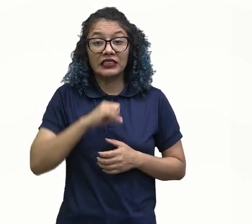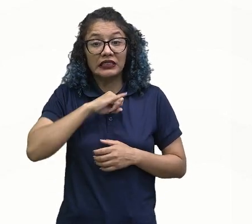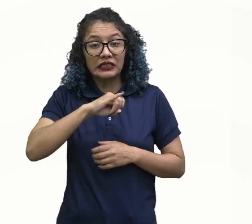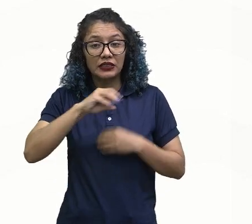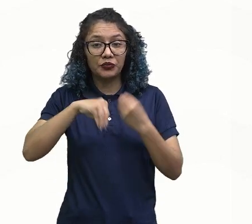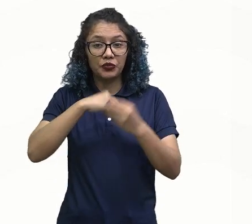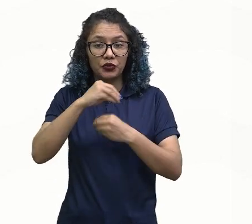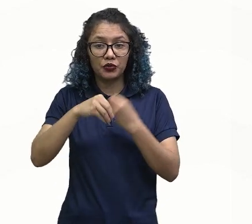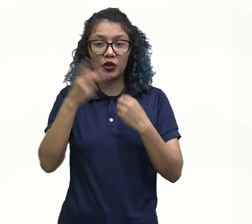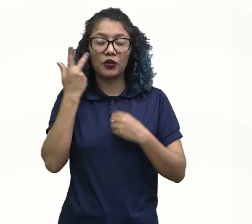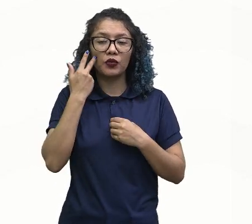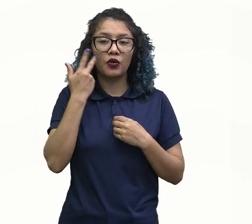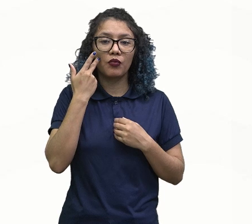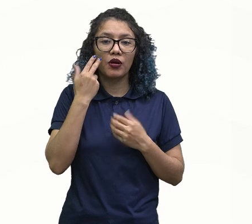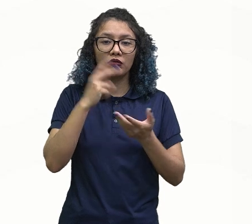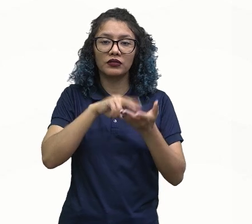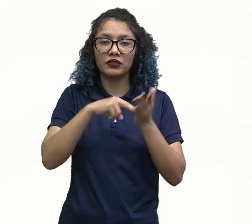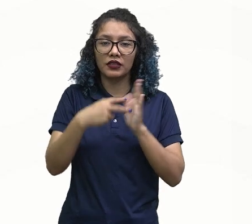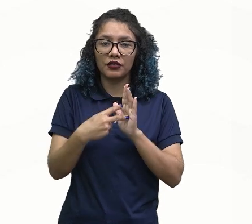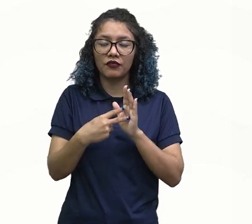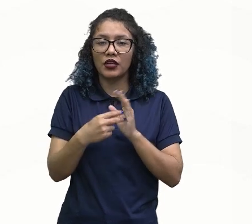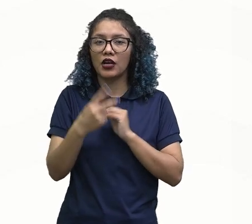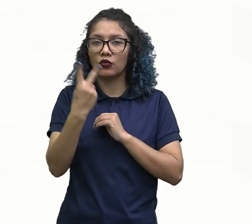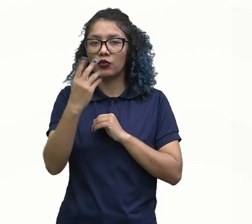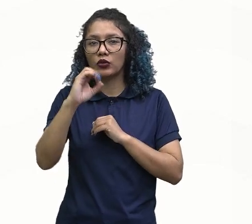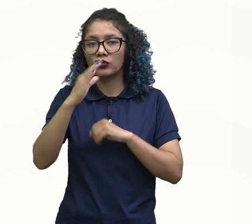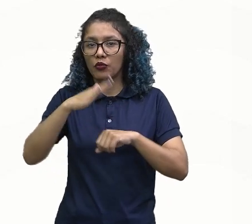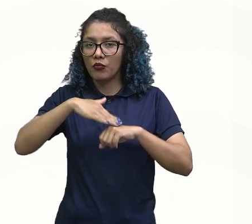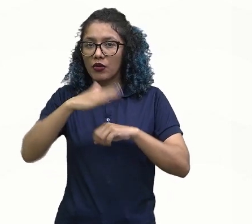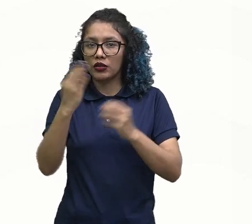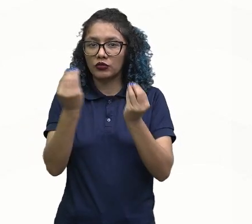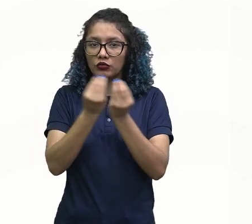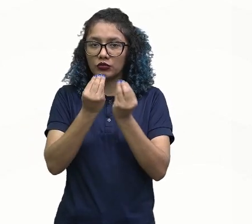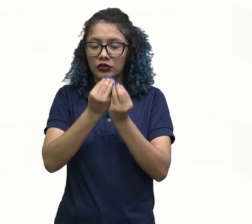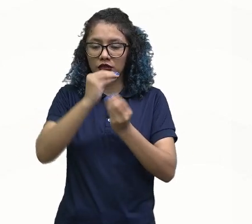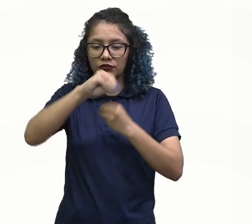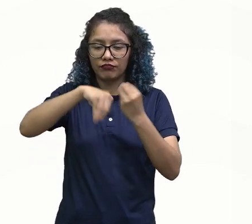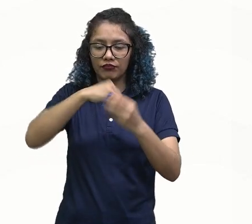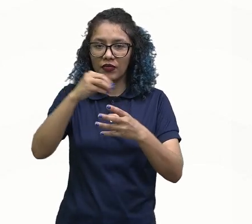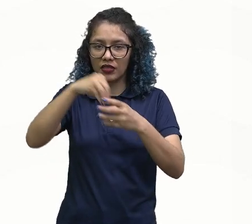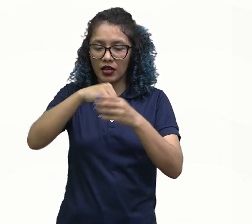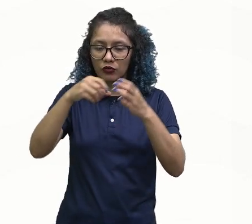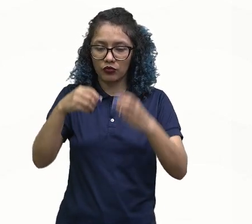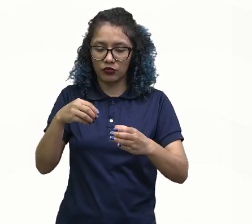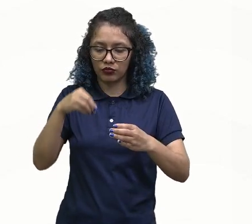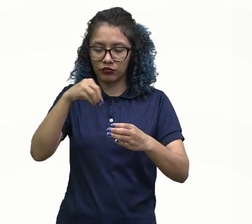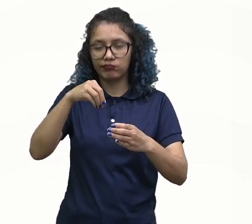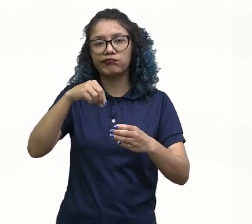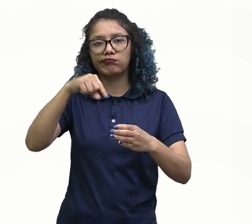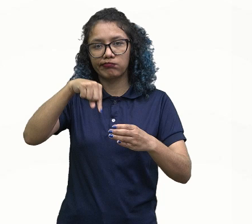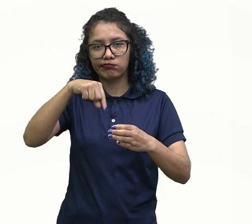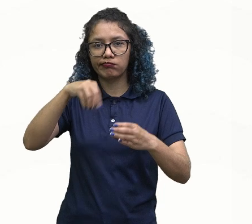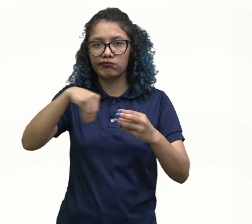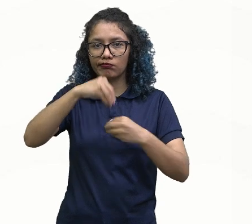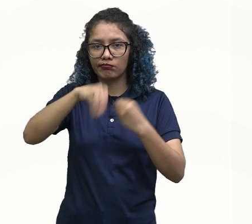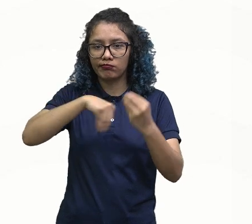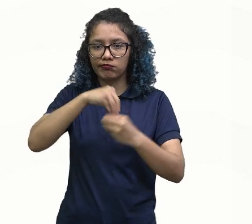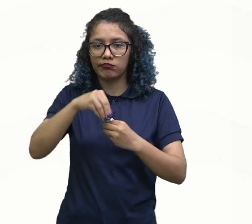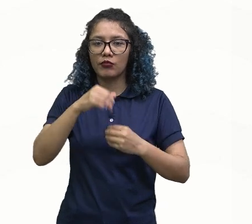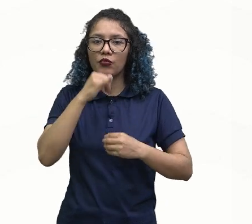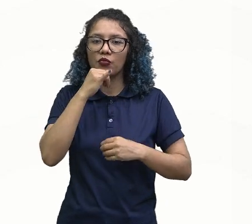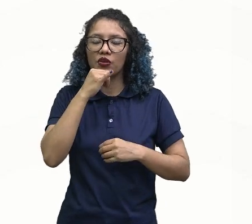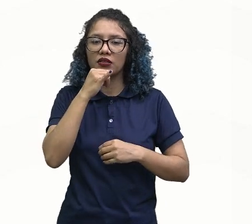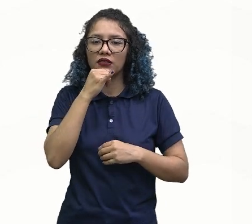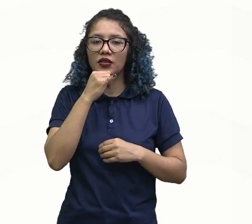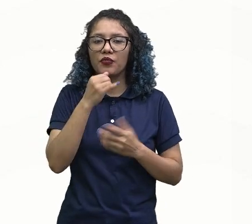é a união de duas ou mais substâncias em um mesmo recipiente. Um exemplo clássico é a mistura